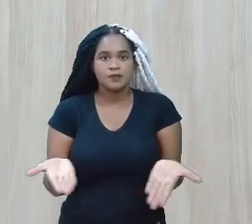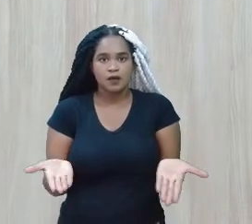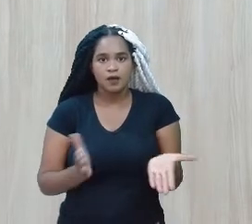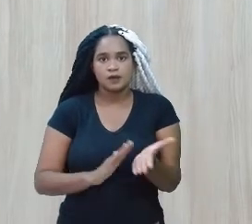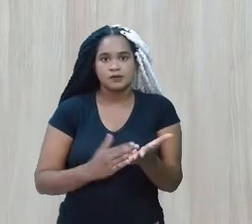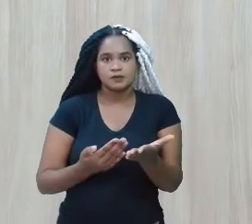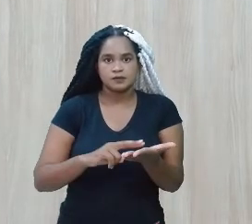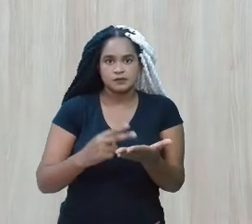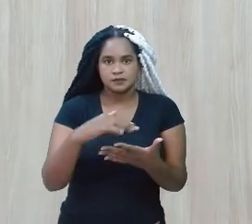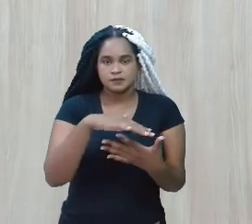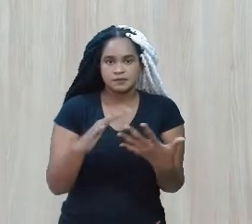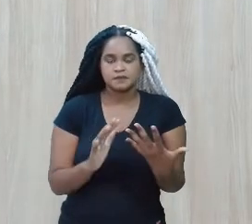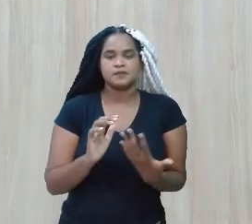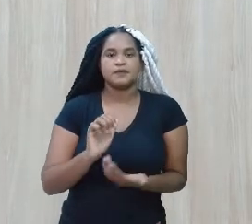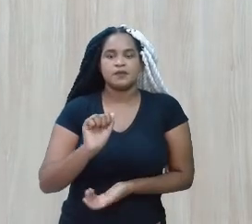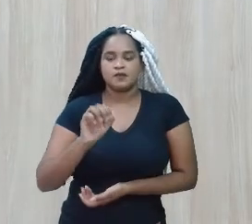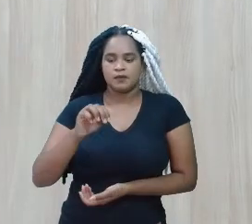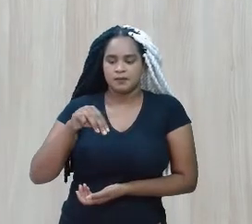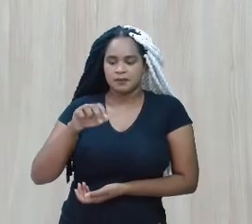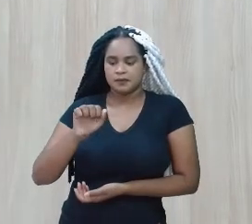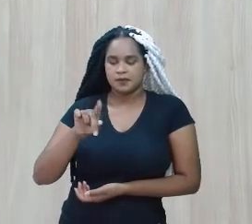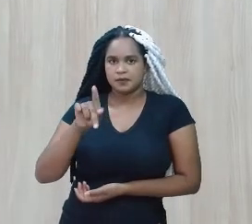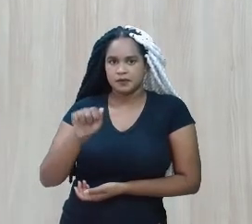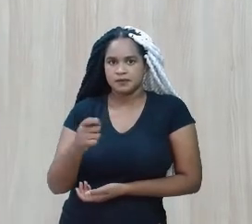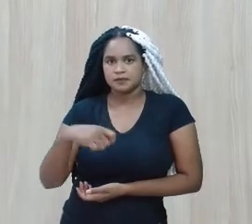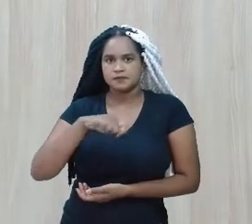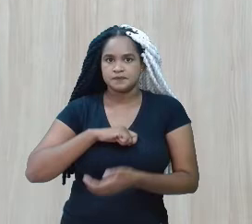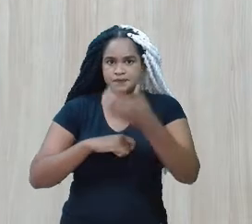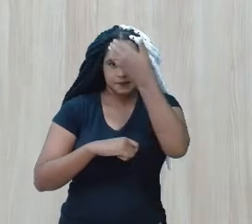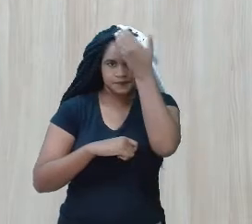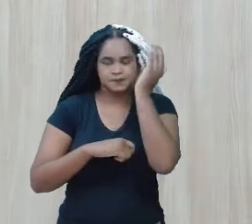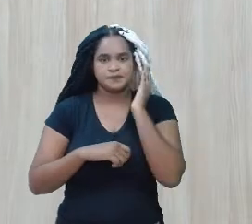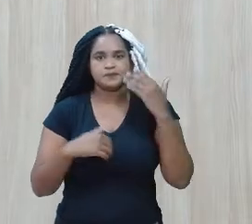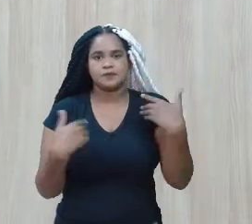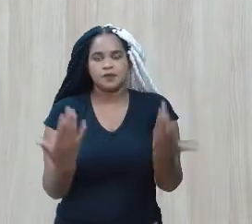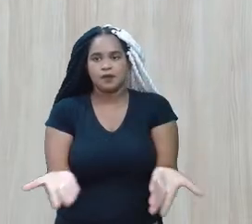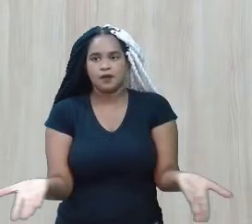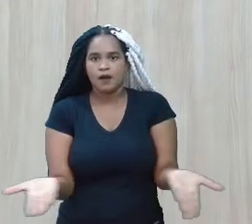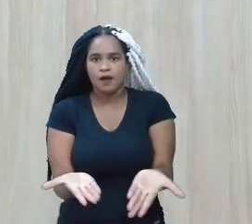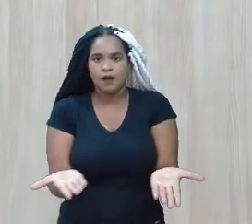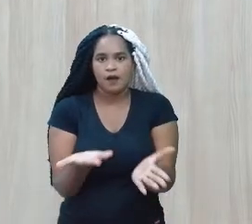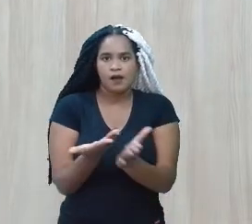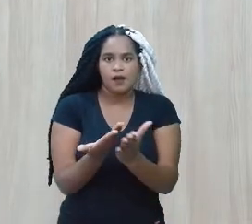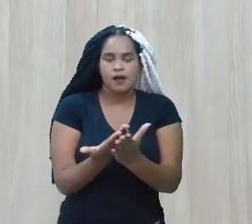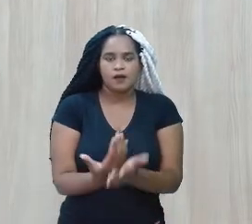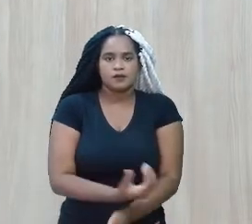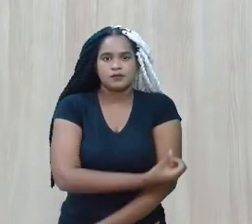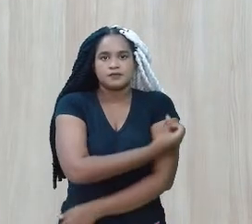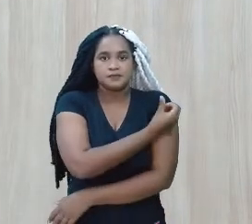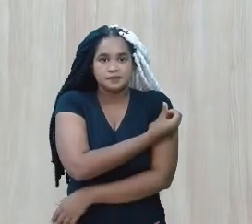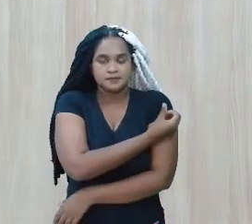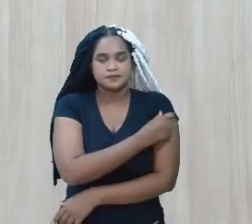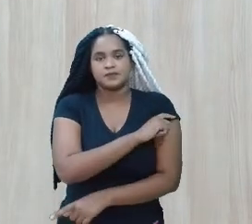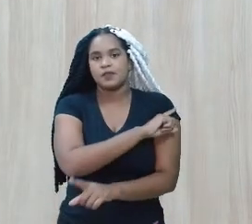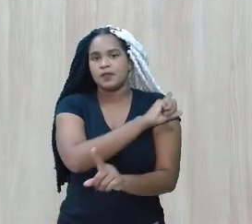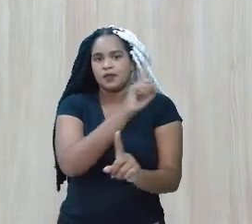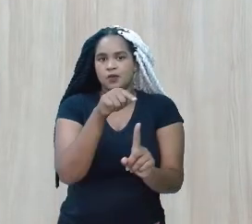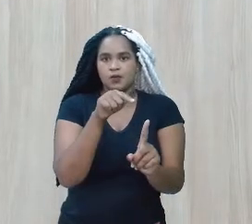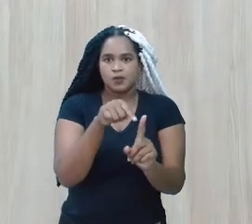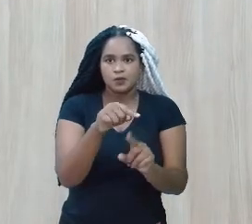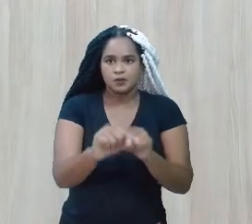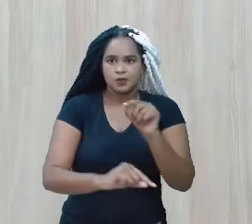intérprete Amanda e estaremos indo para mais uma aula do 6º ano, onde estaremos